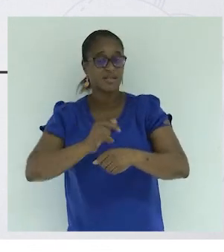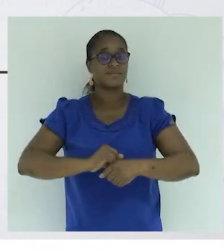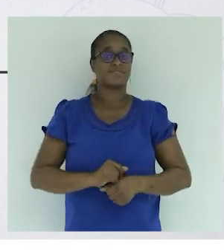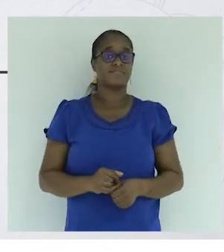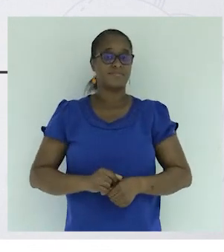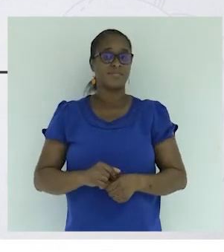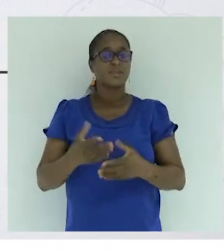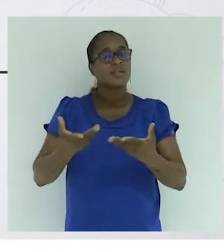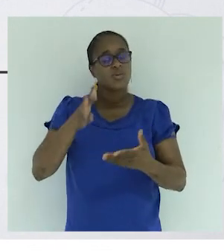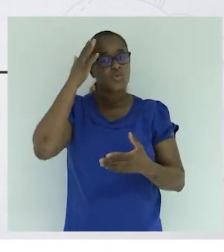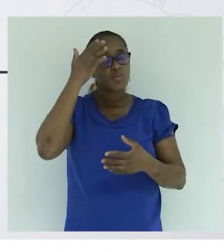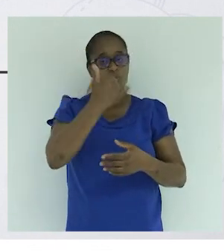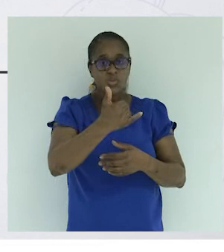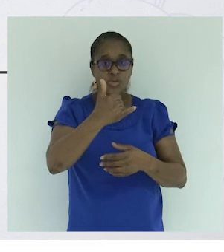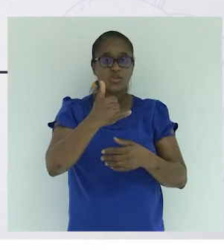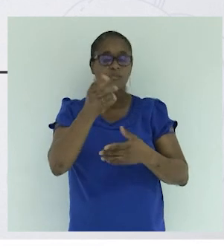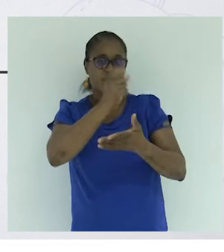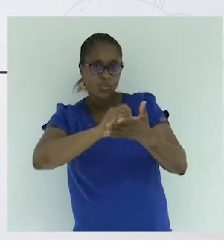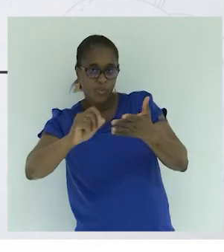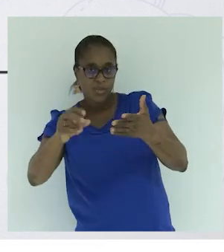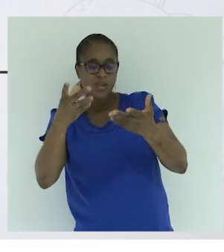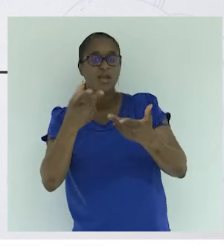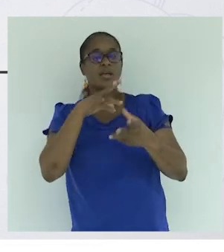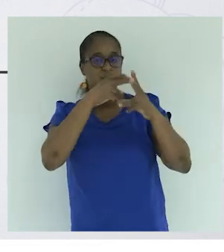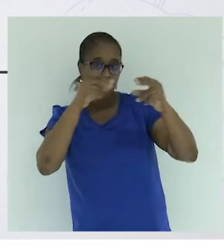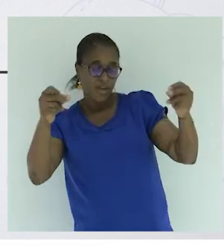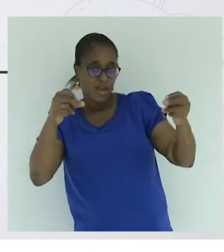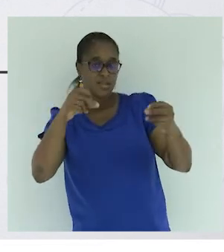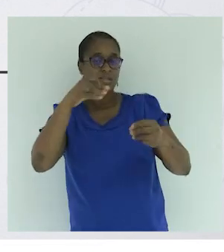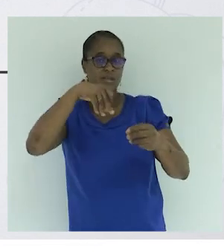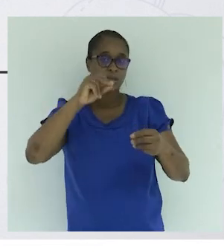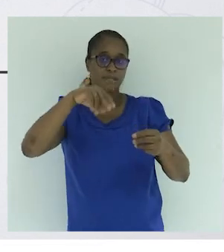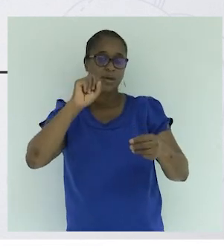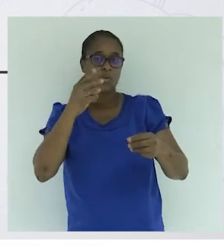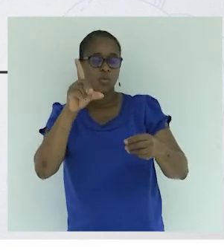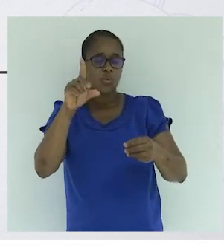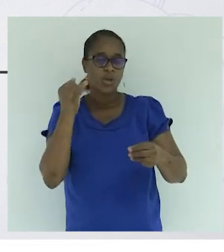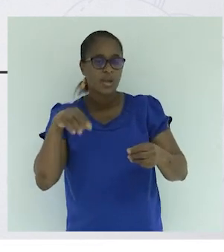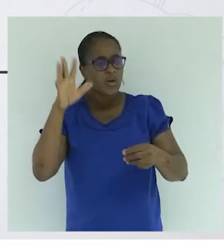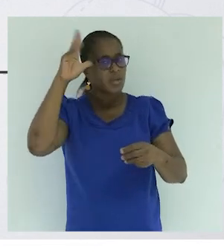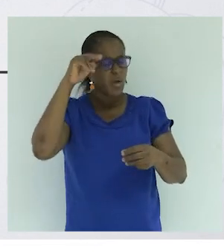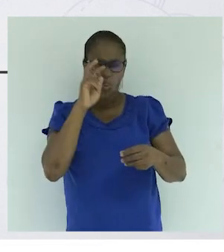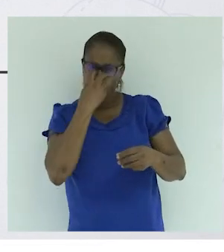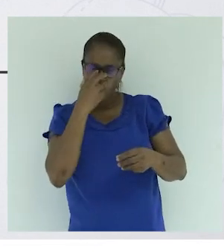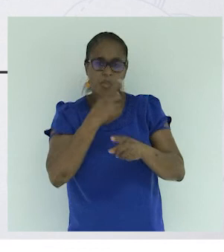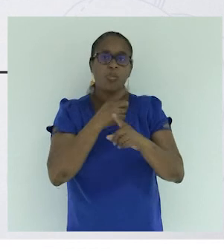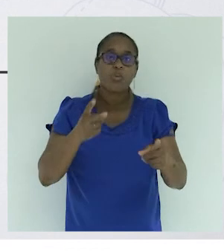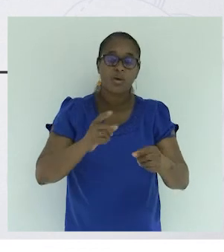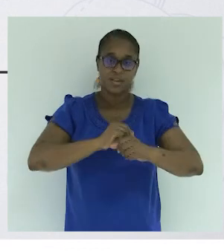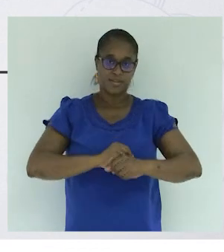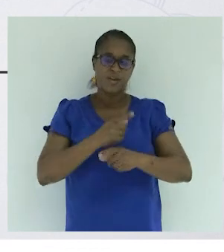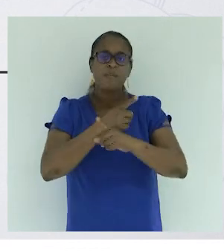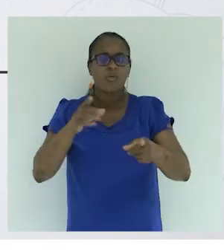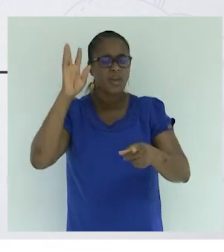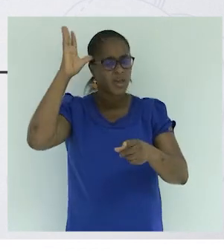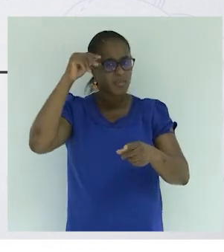facilidade. E o número 2 é para completar a afirmação. O pangolim é um animal curioso porque... Por que é